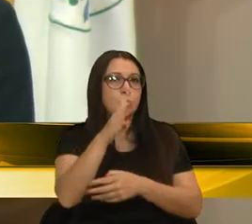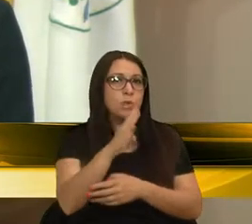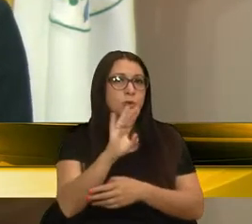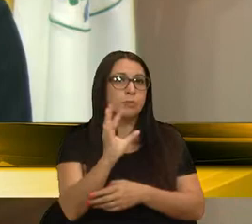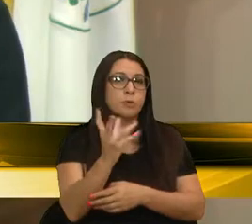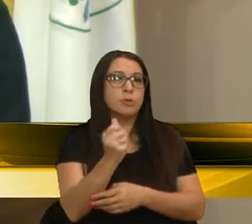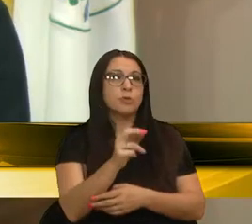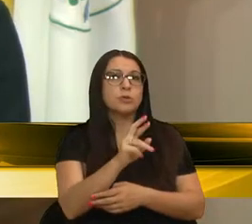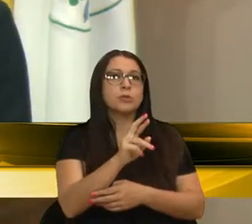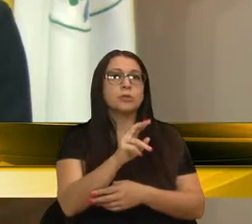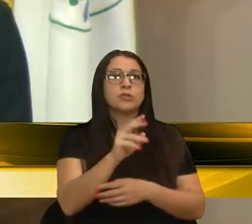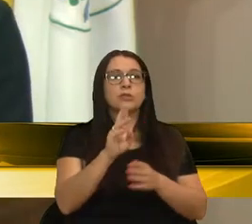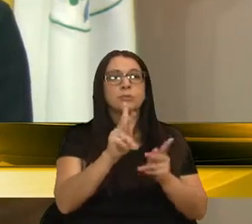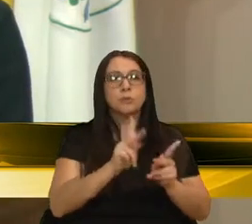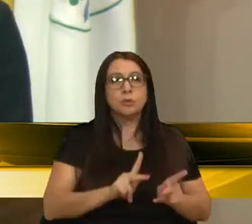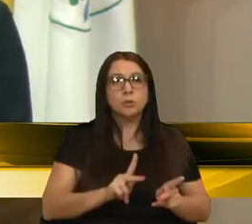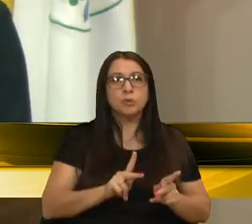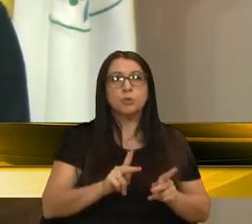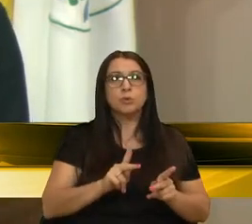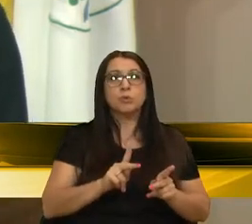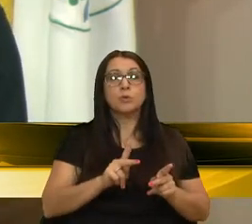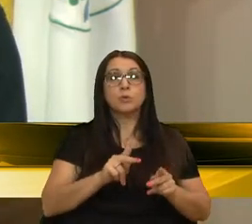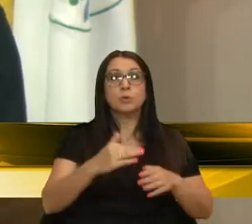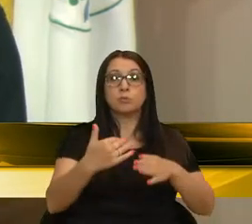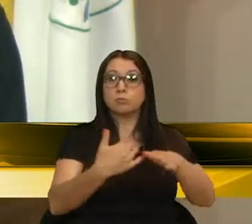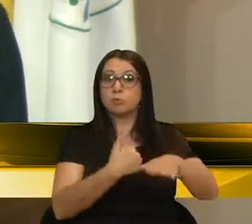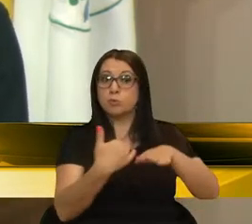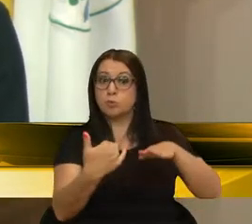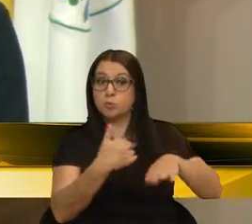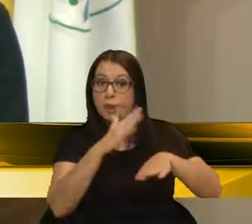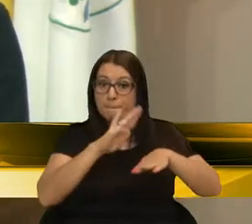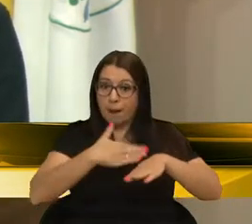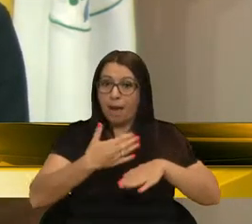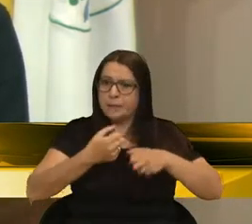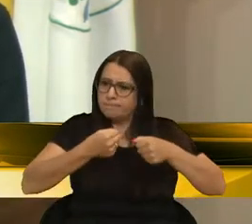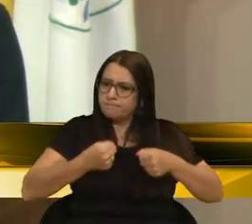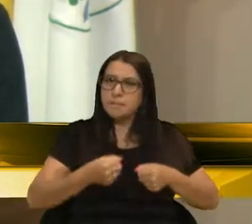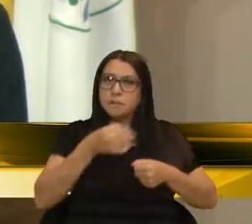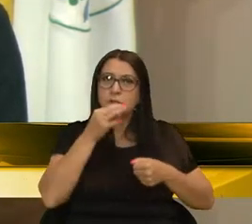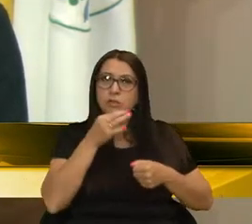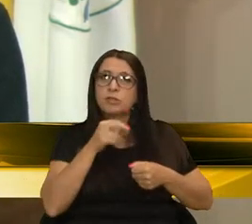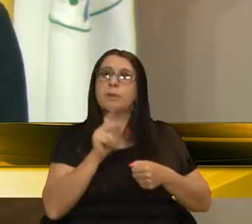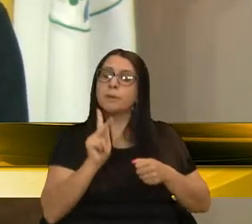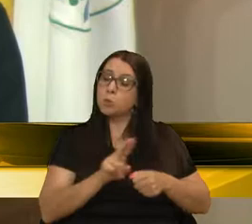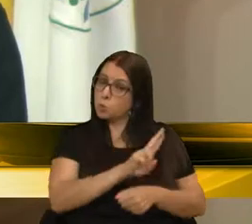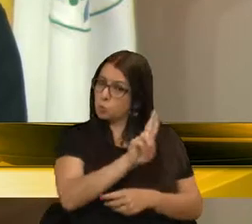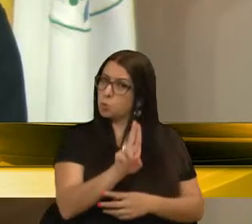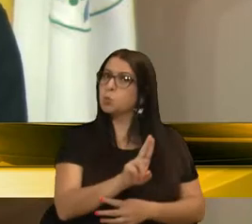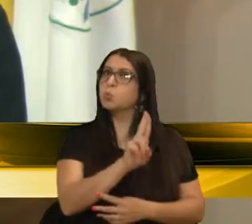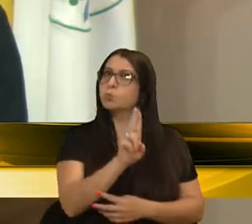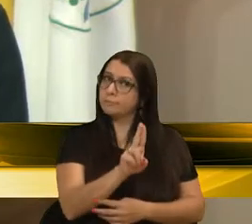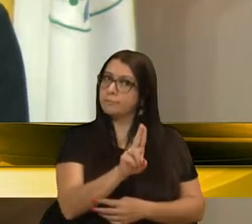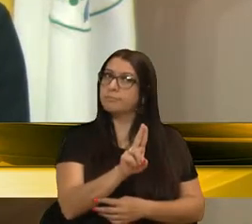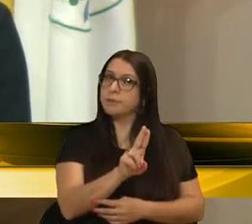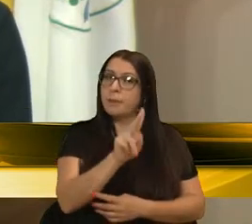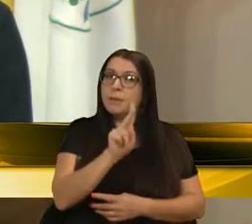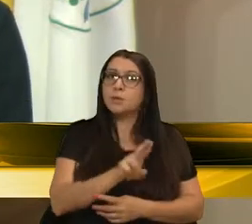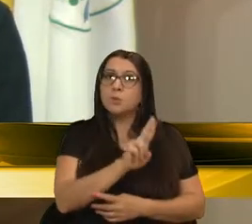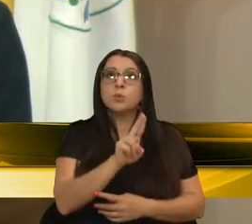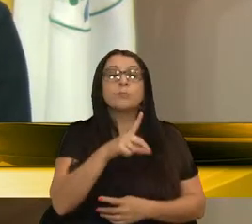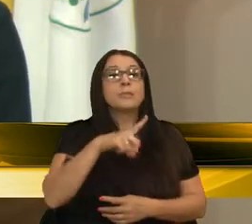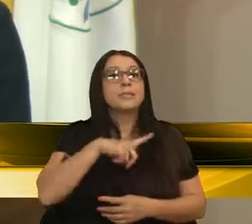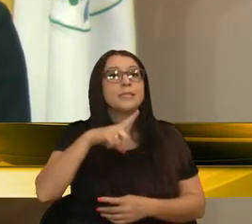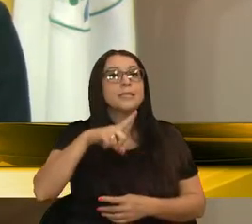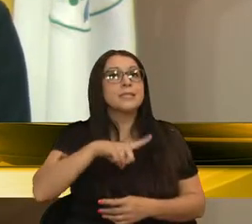habitantes, com um fluxo de trânsito muito mais pesado que Caxias do Sul, é que as pessoas utilizam. Mas as pessoas utilizam porque